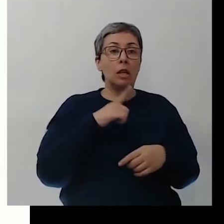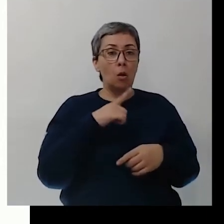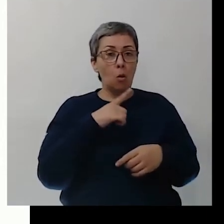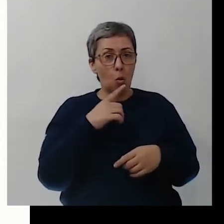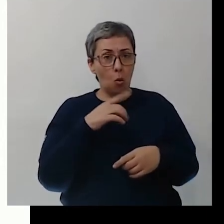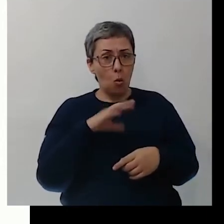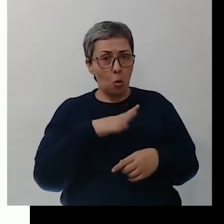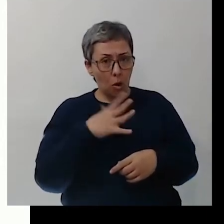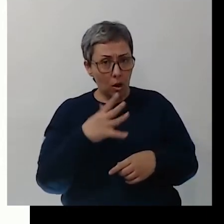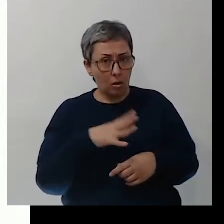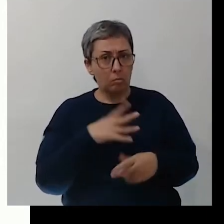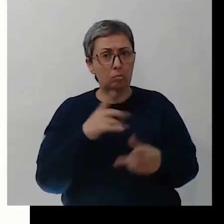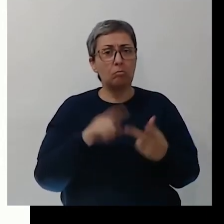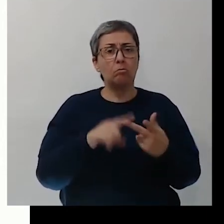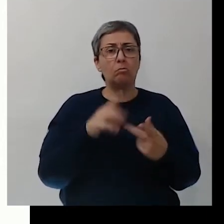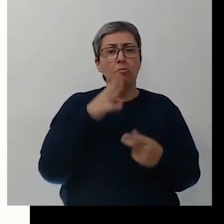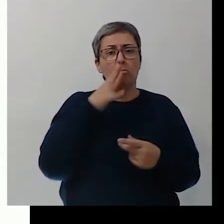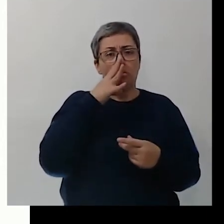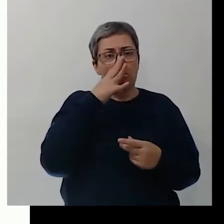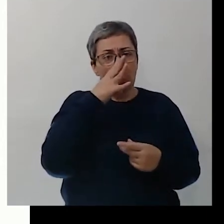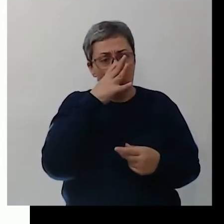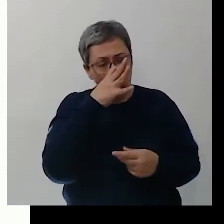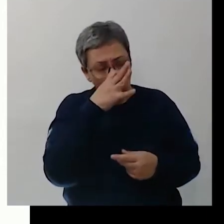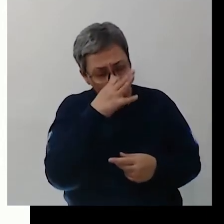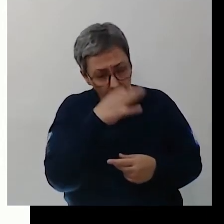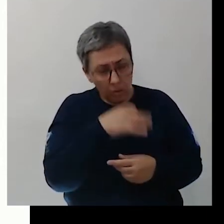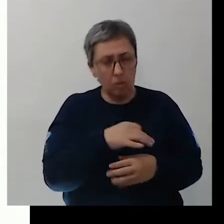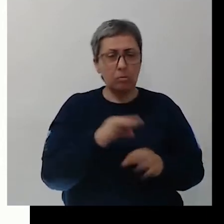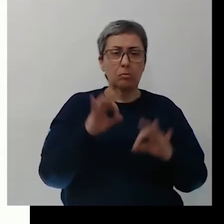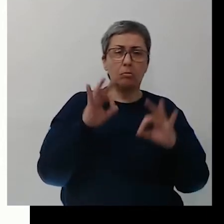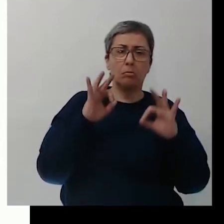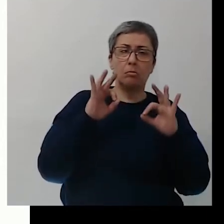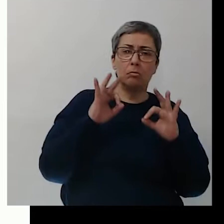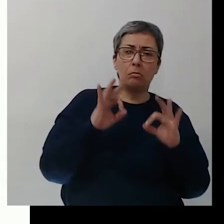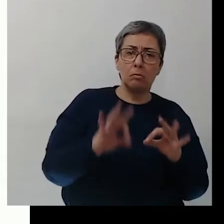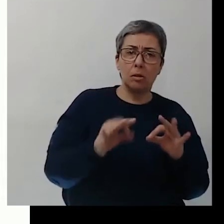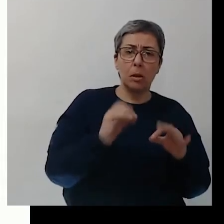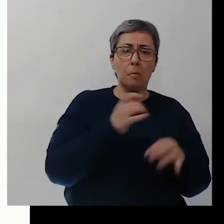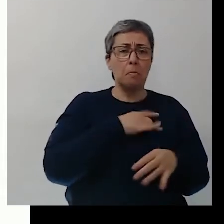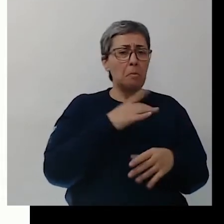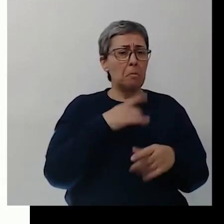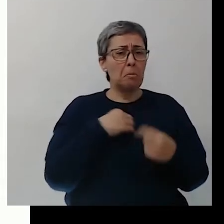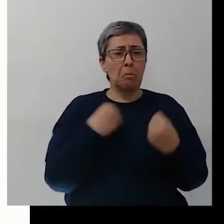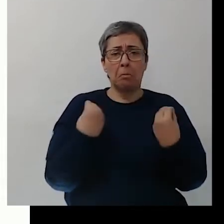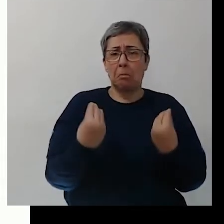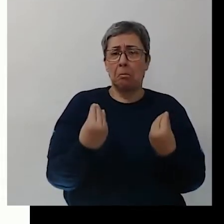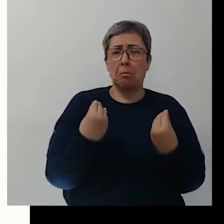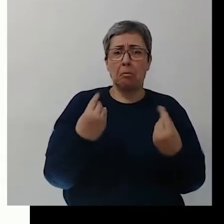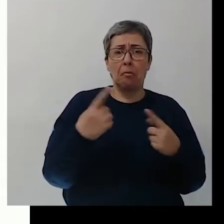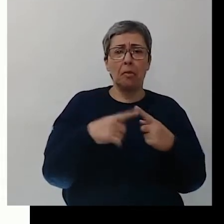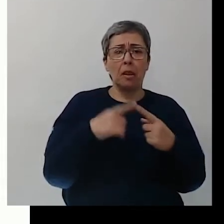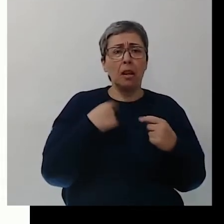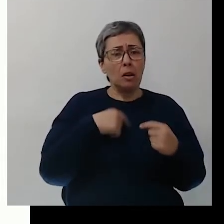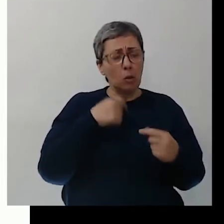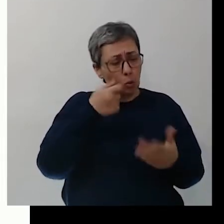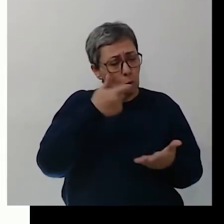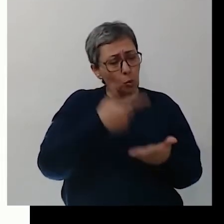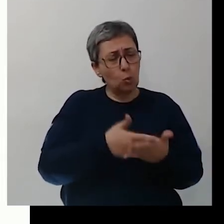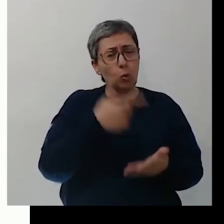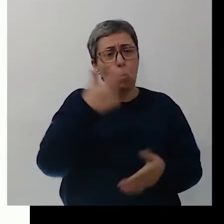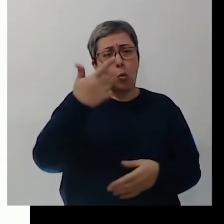Tenha coragem. Insista, persista. Medo para quê?